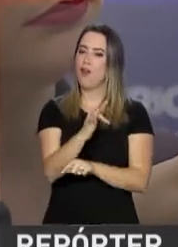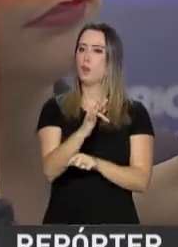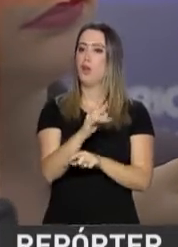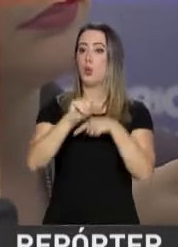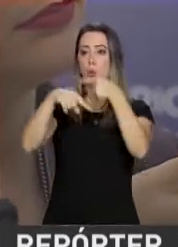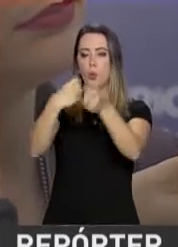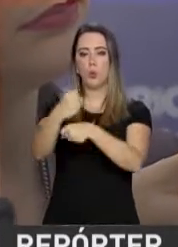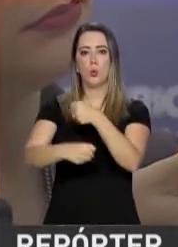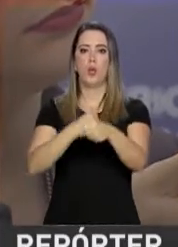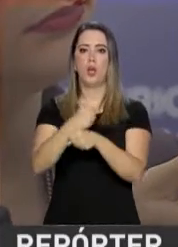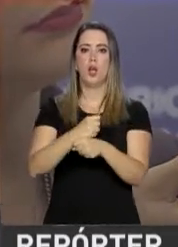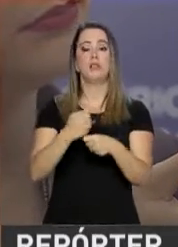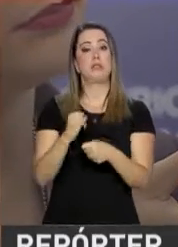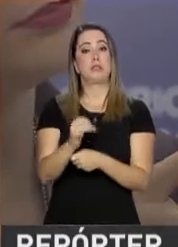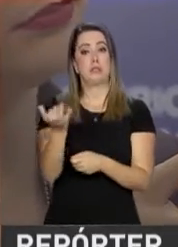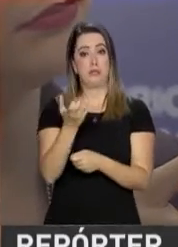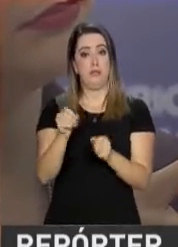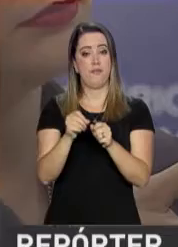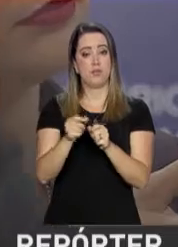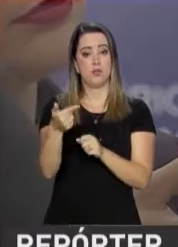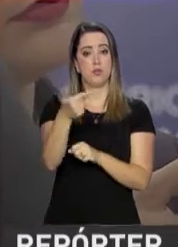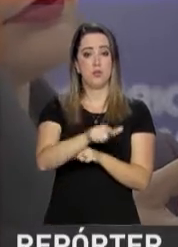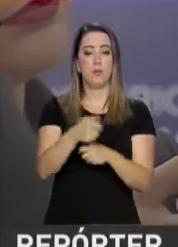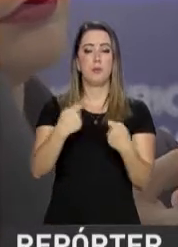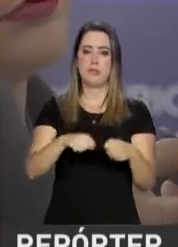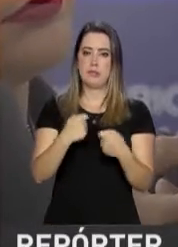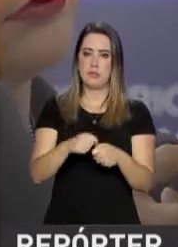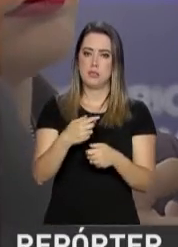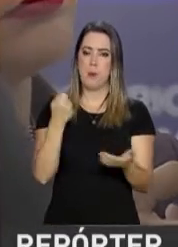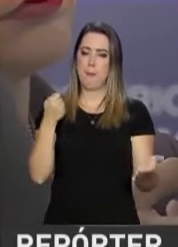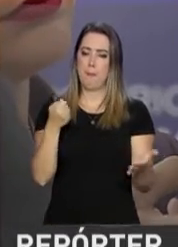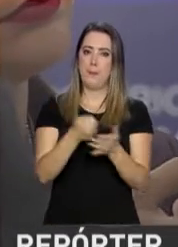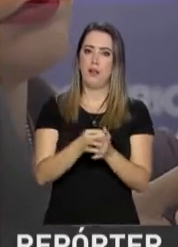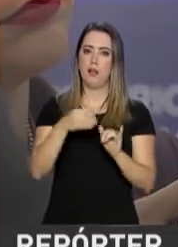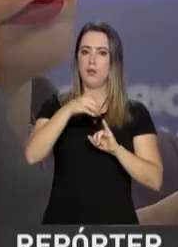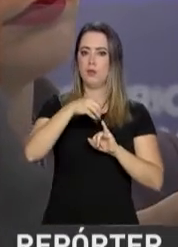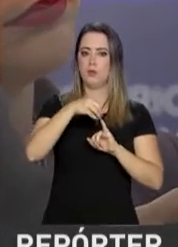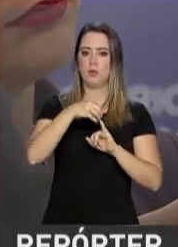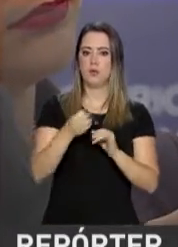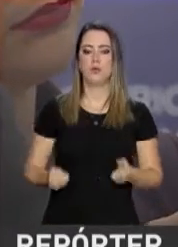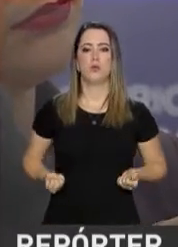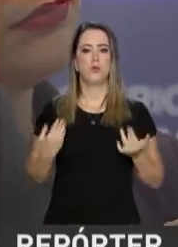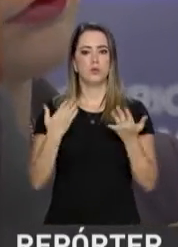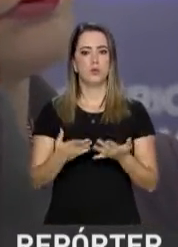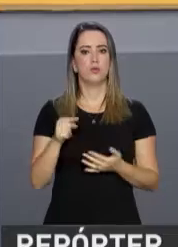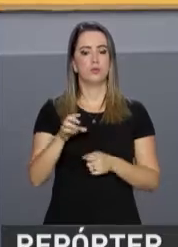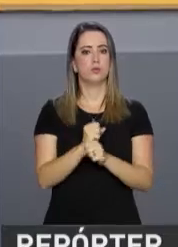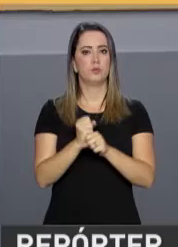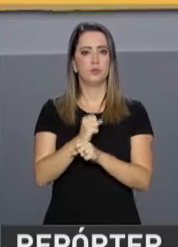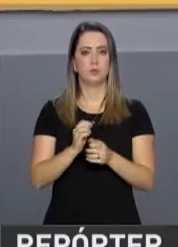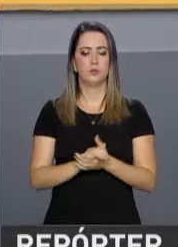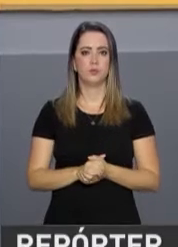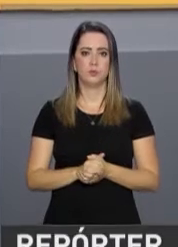o ano que vem para fazer o exame 2019 deverão ressarcir metros gastos do exame deste ano